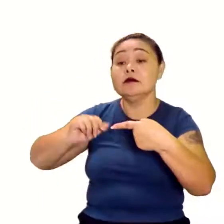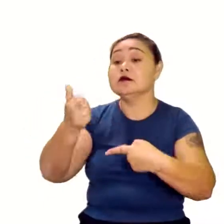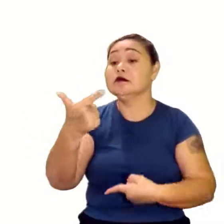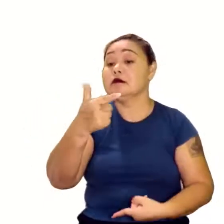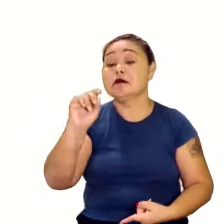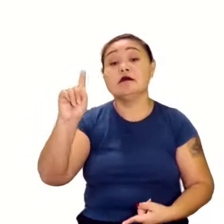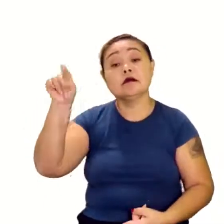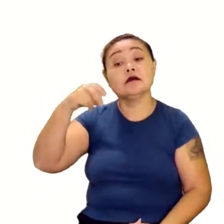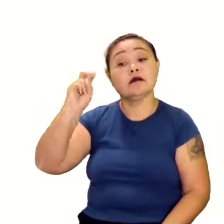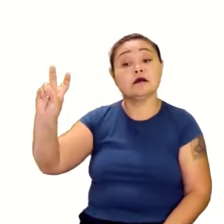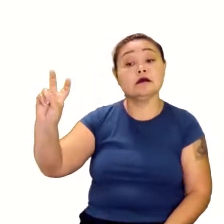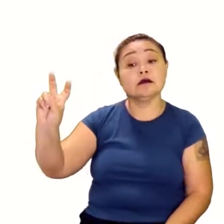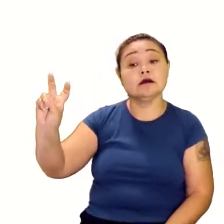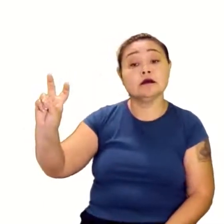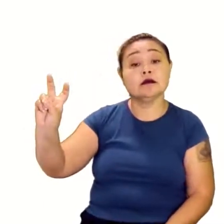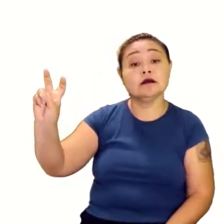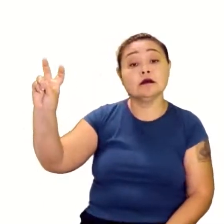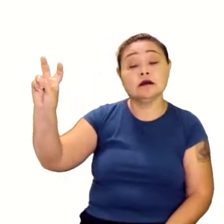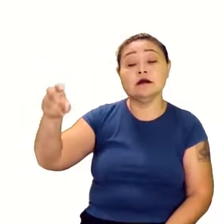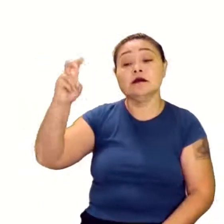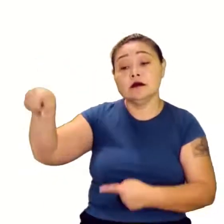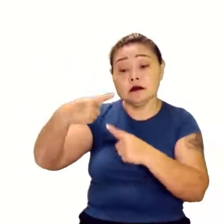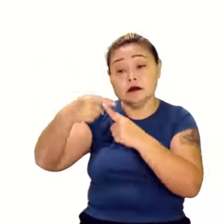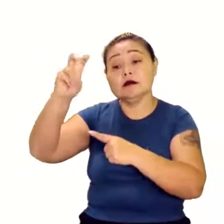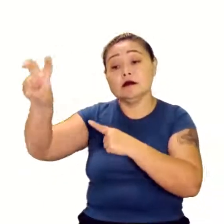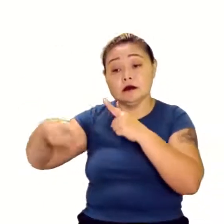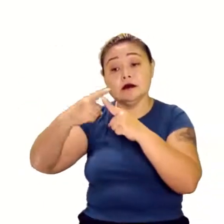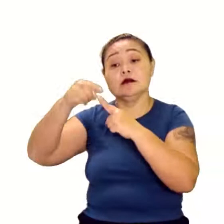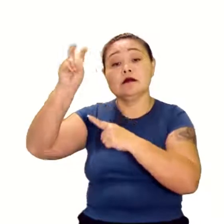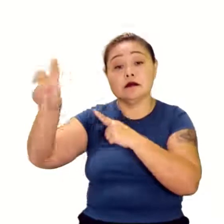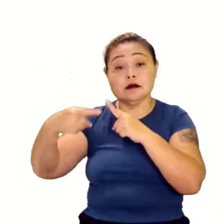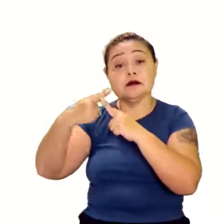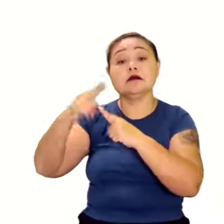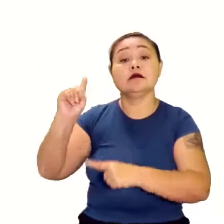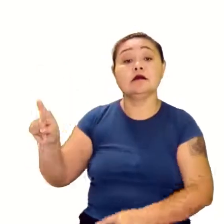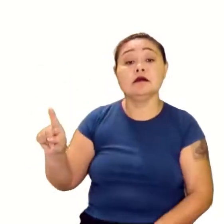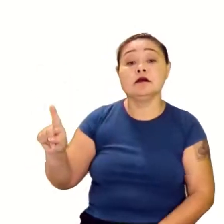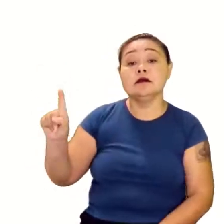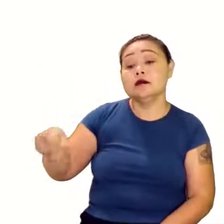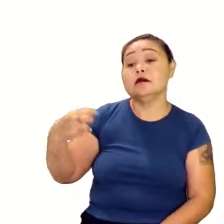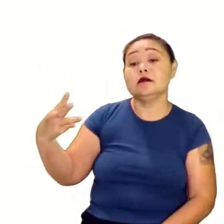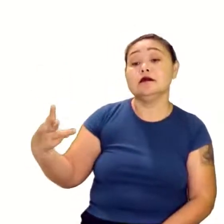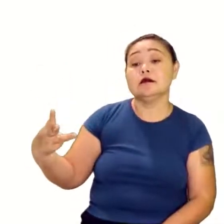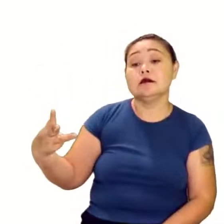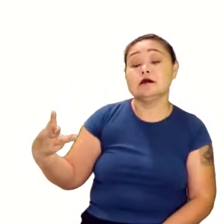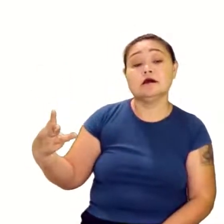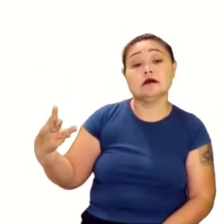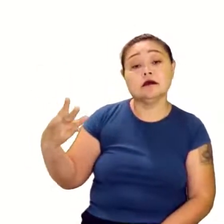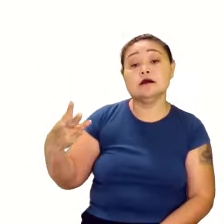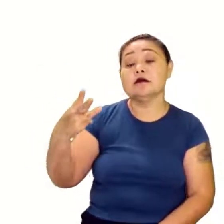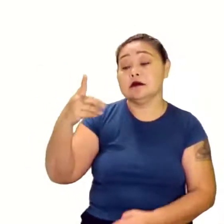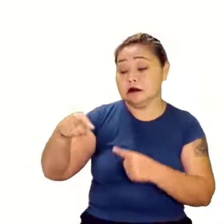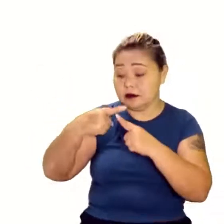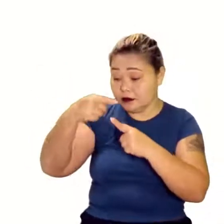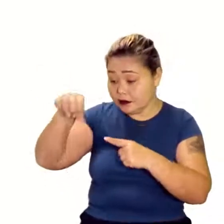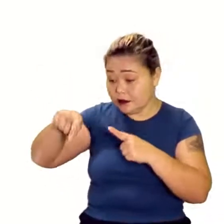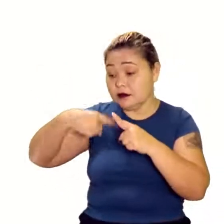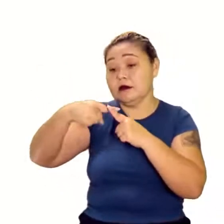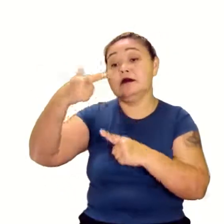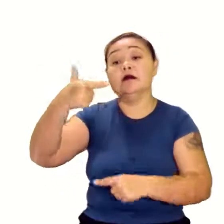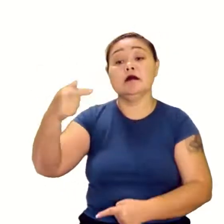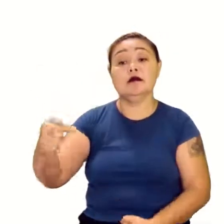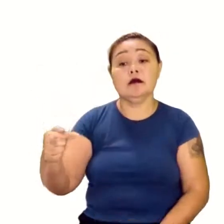125. É 5. Né? 5 vezes 5 vezes 5 que dá 125. E aqui? 3, né? 3 vezes 3, 9, 3 vezes